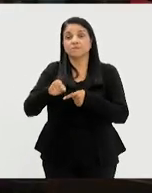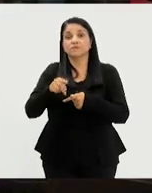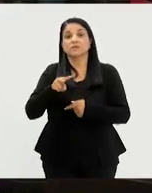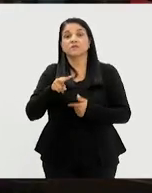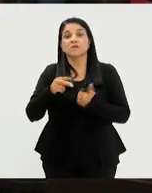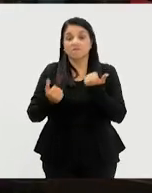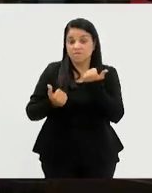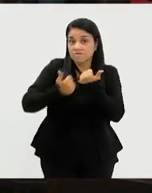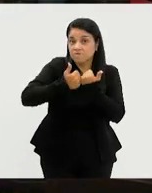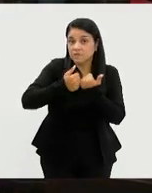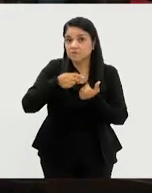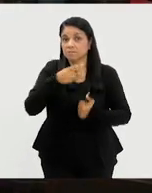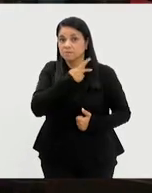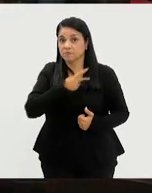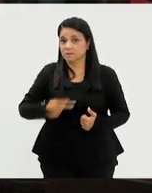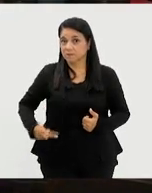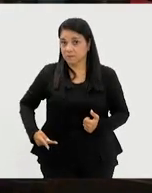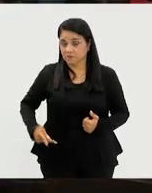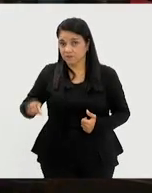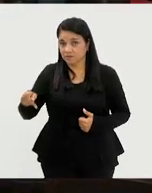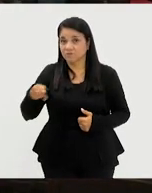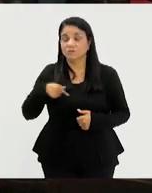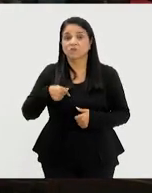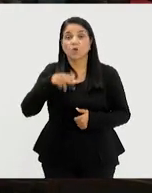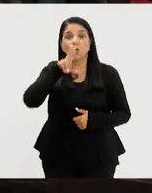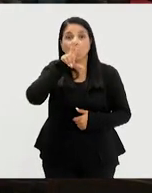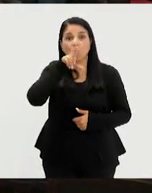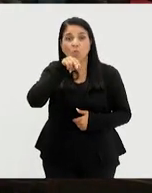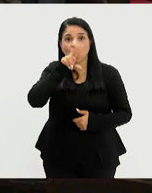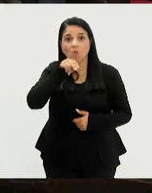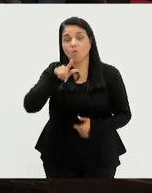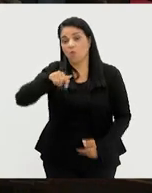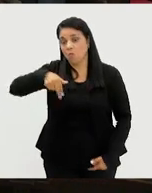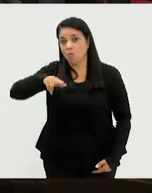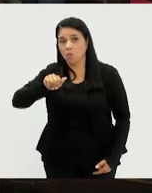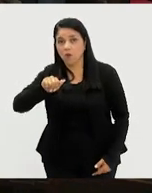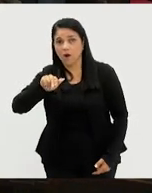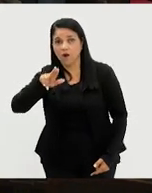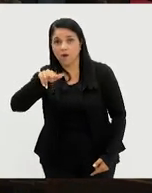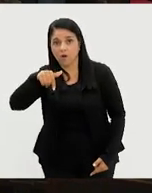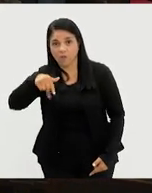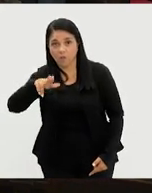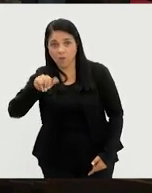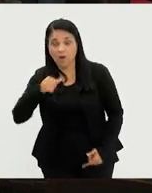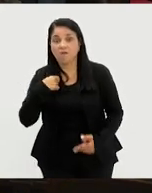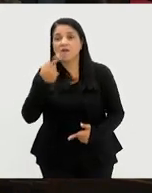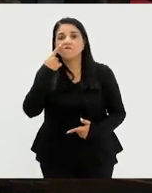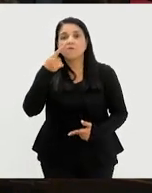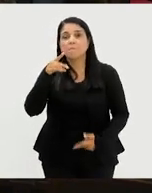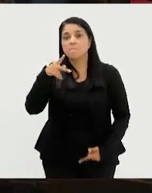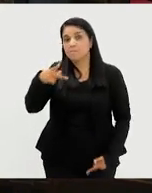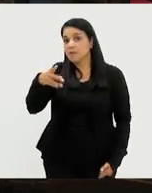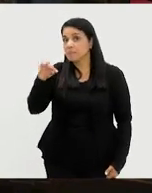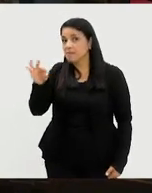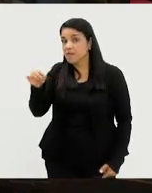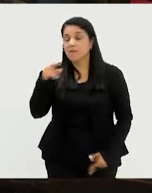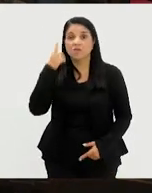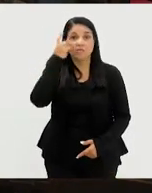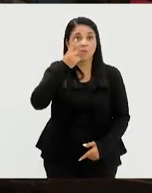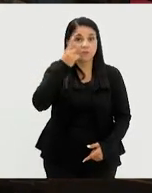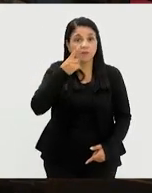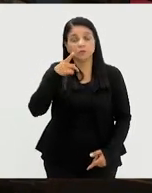afundando na corrupção e aqui Presidente fica o meu repúdio meu repúdio porque eu quero ver agora o PT e o deputado do PT defender